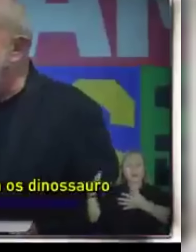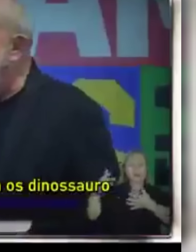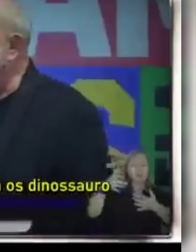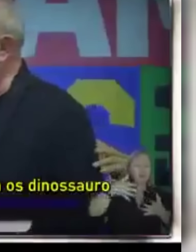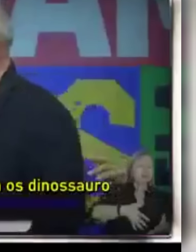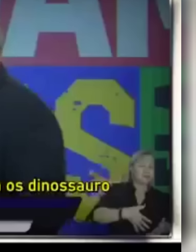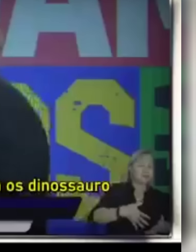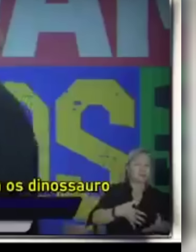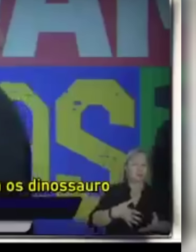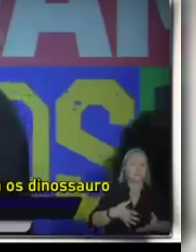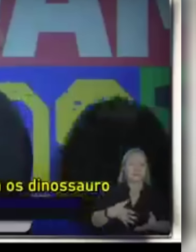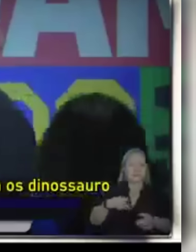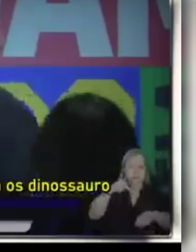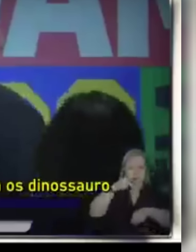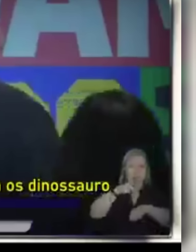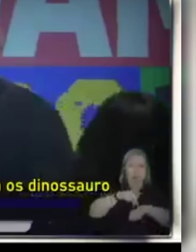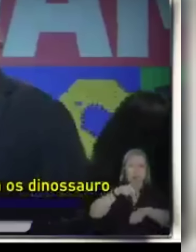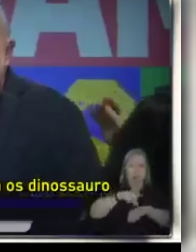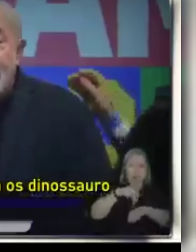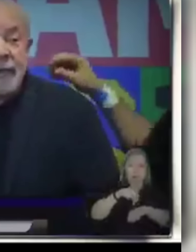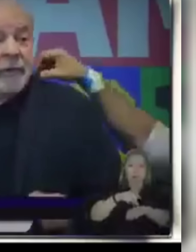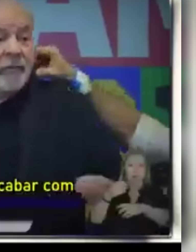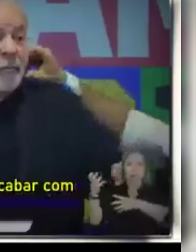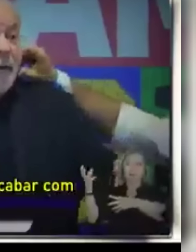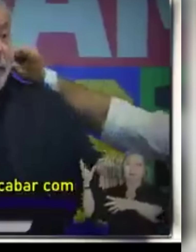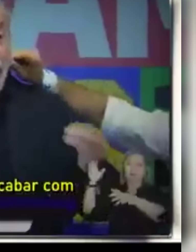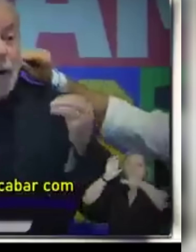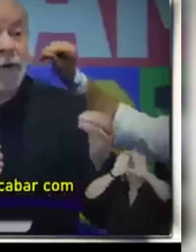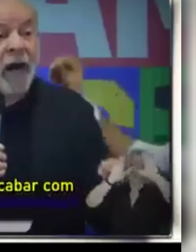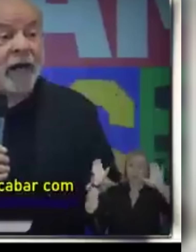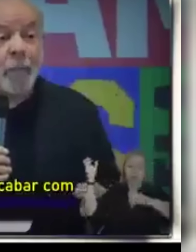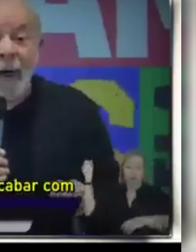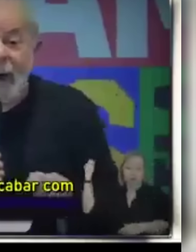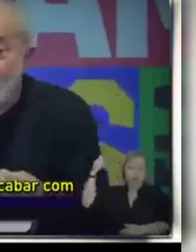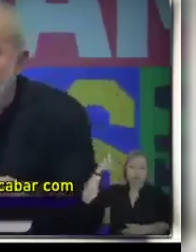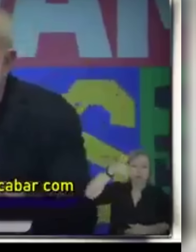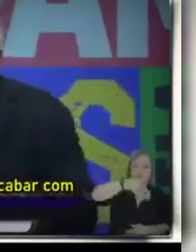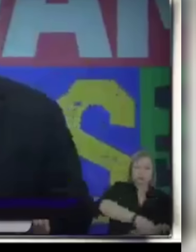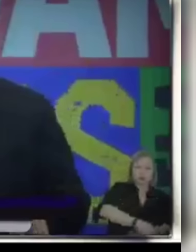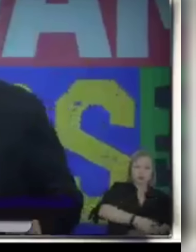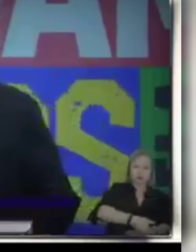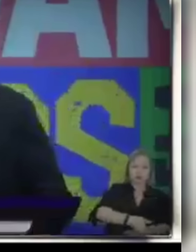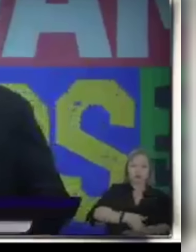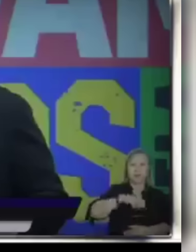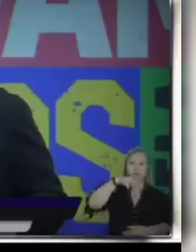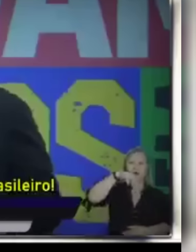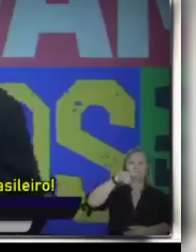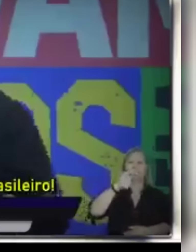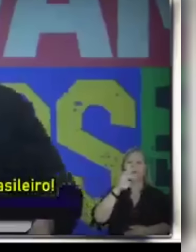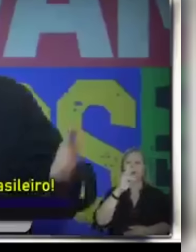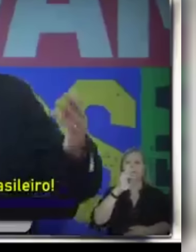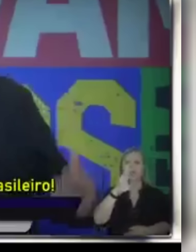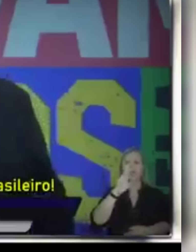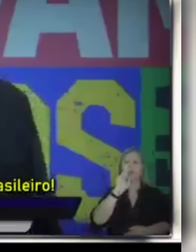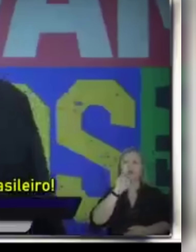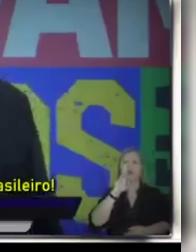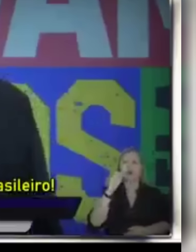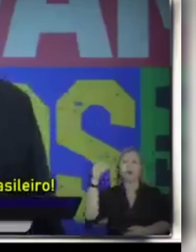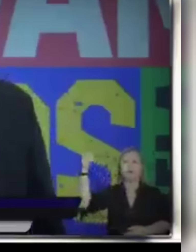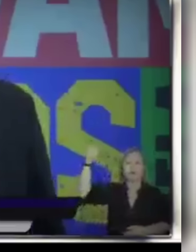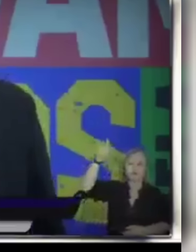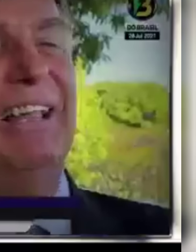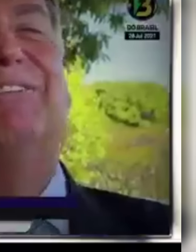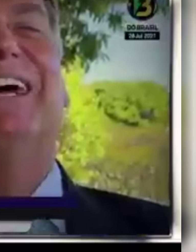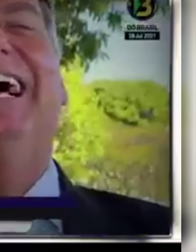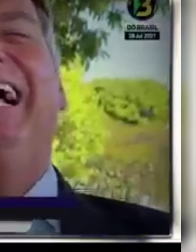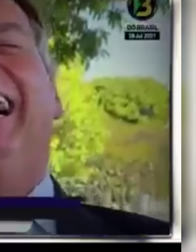Os meteoros acabaram com os dinossauros. E esse meteoro quer acabar com a alegria do povo